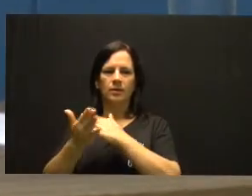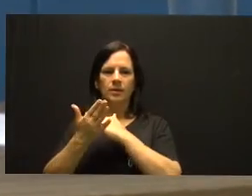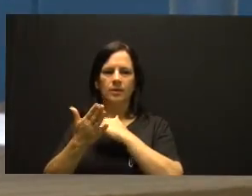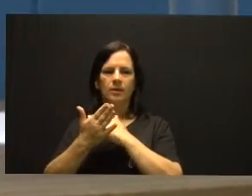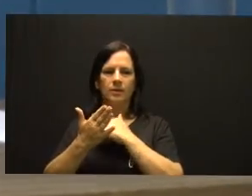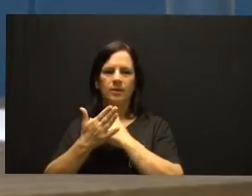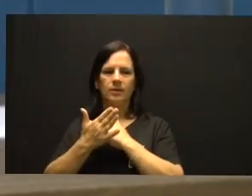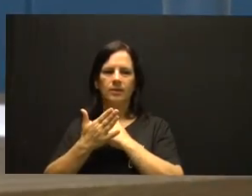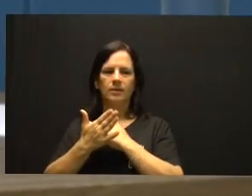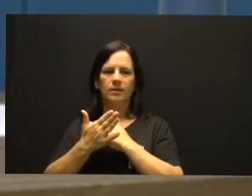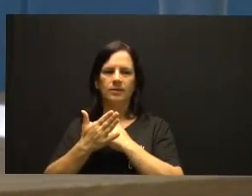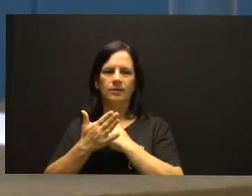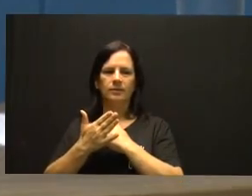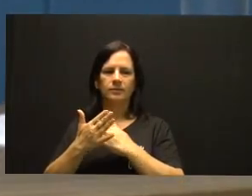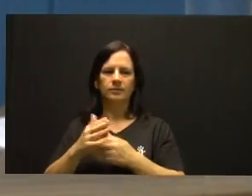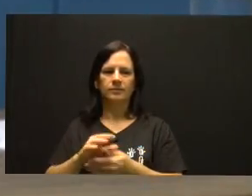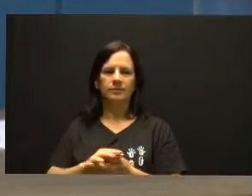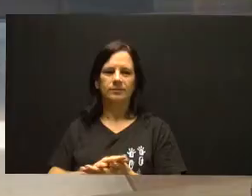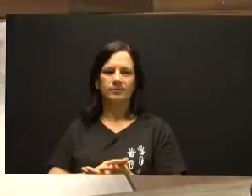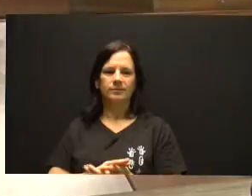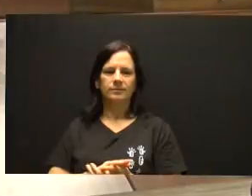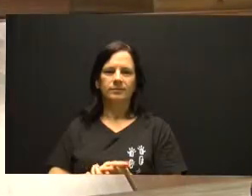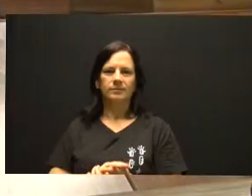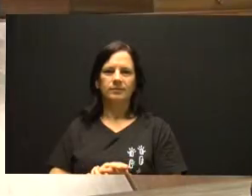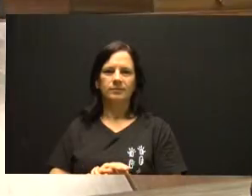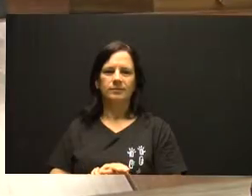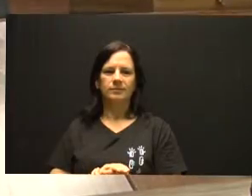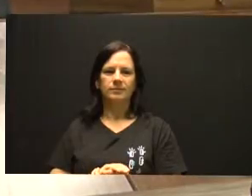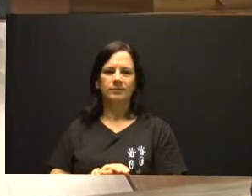silêncio, por gentileza.